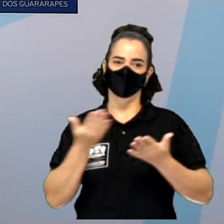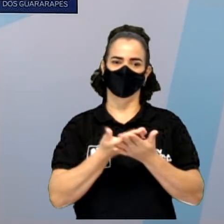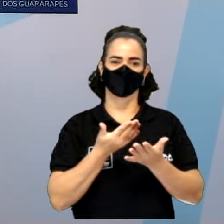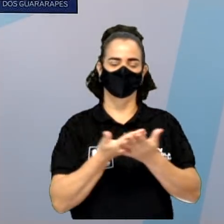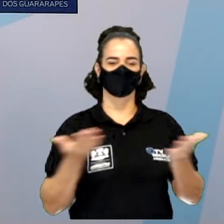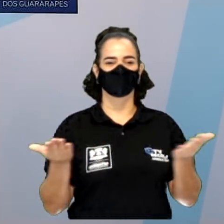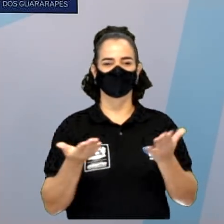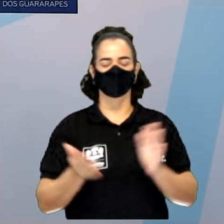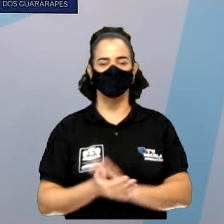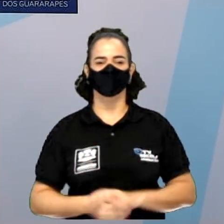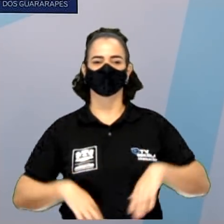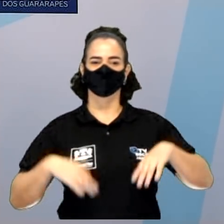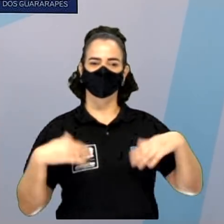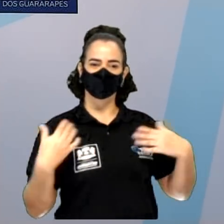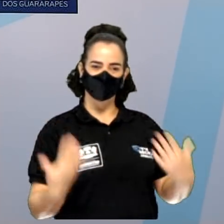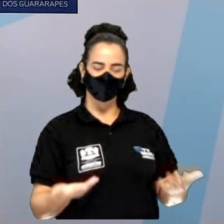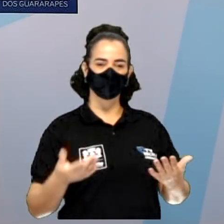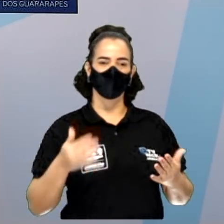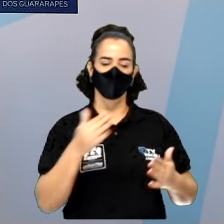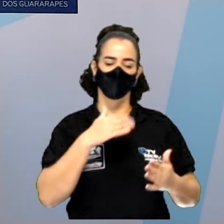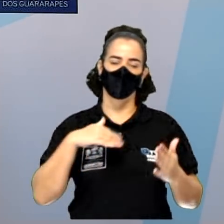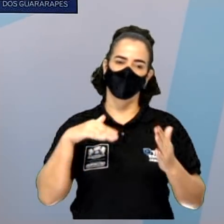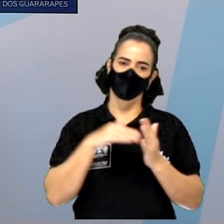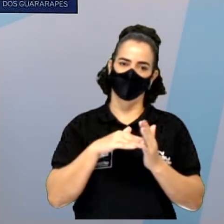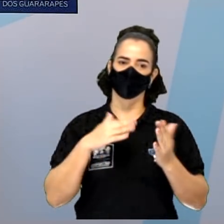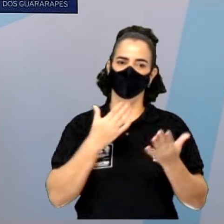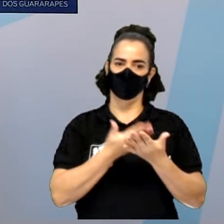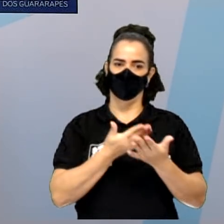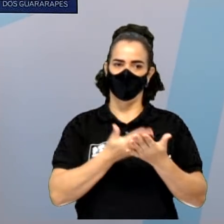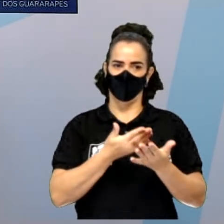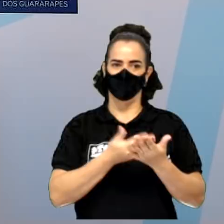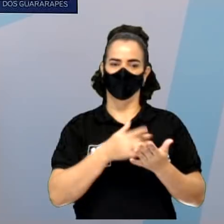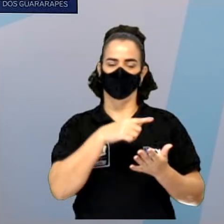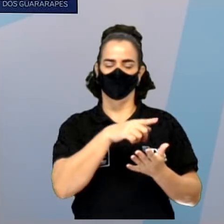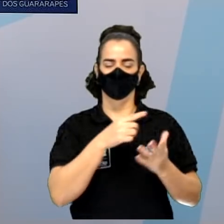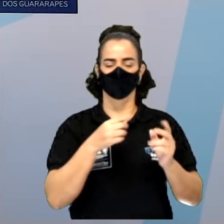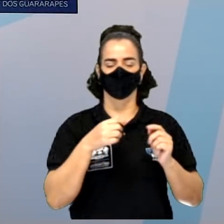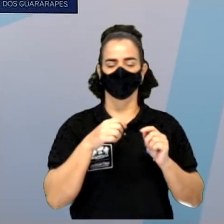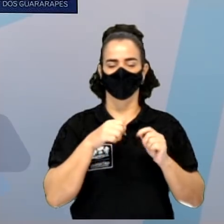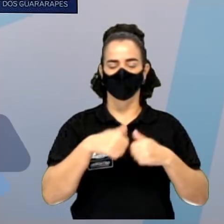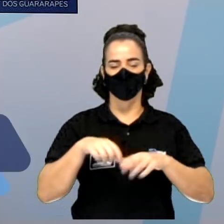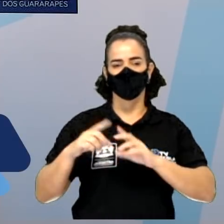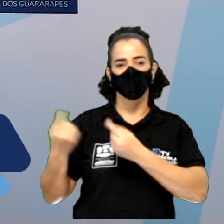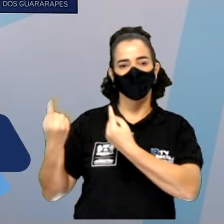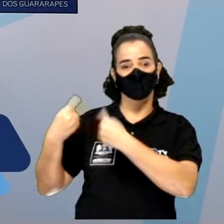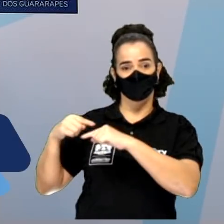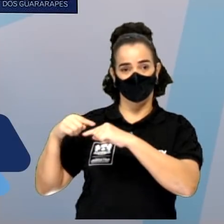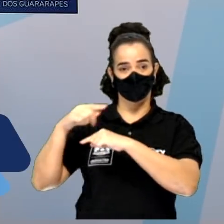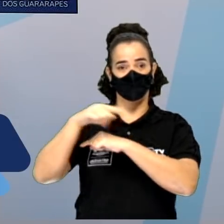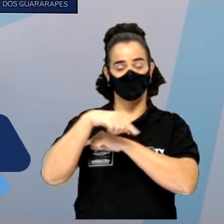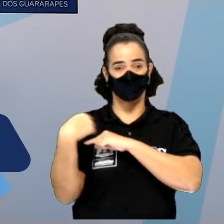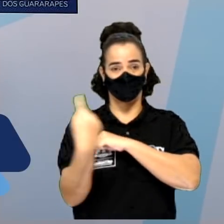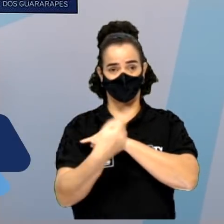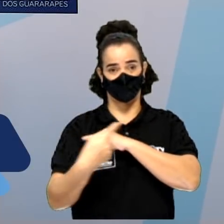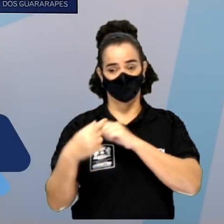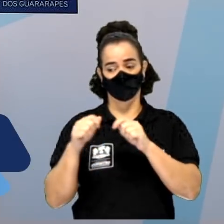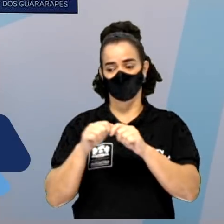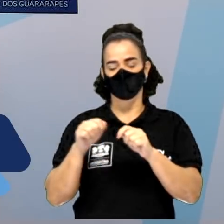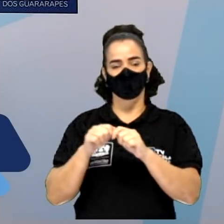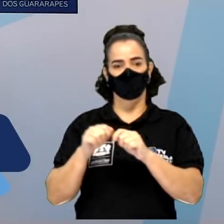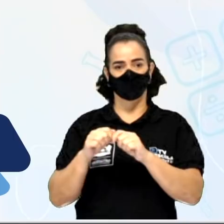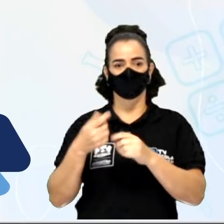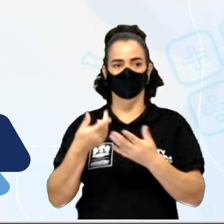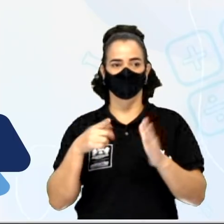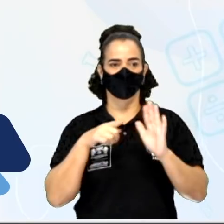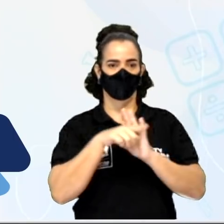Bom, pessoal, na última aula eu deixei aqui para vocês uma questão desafio. Essa questão vai ser